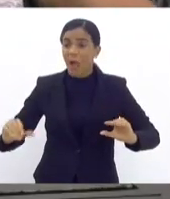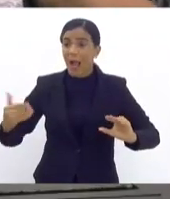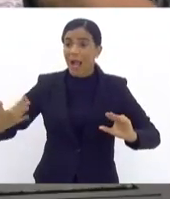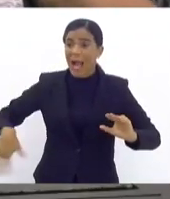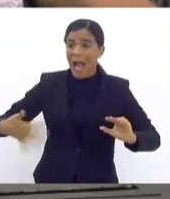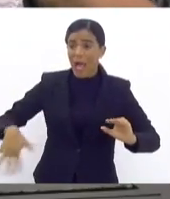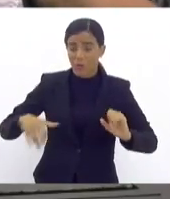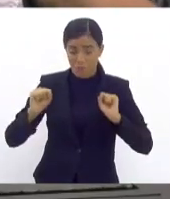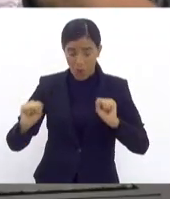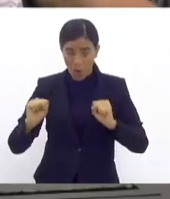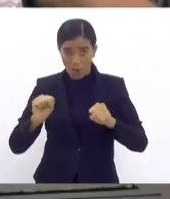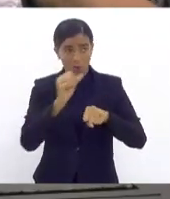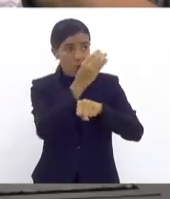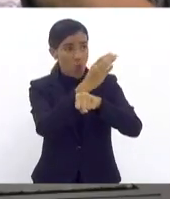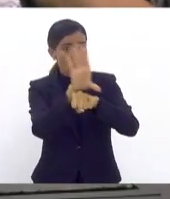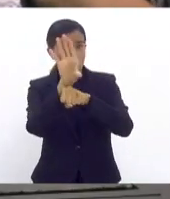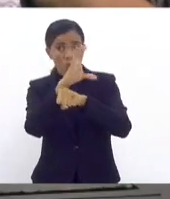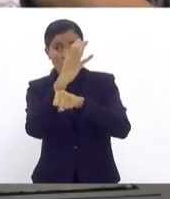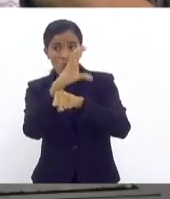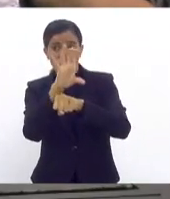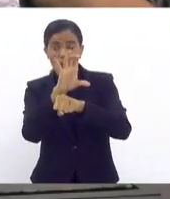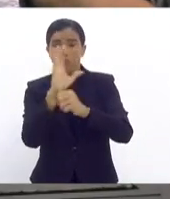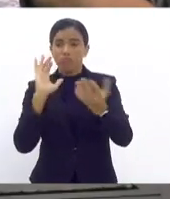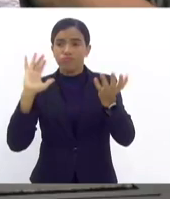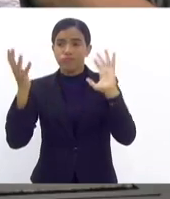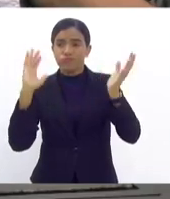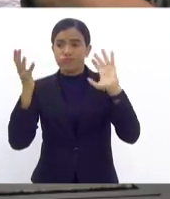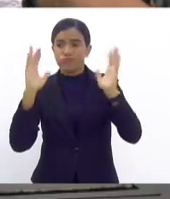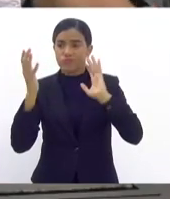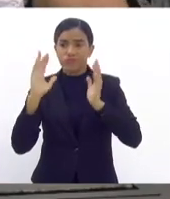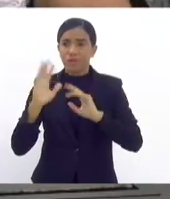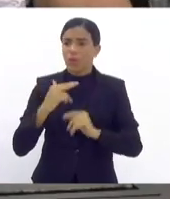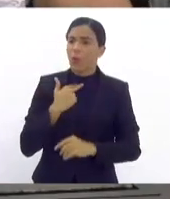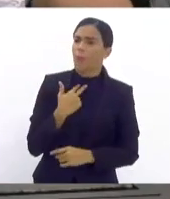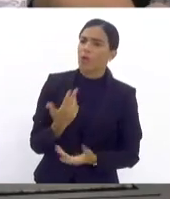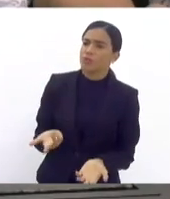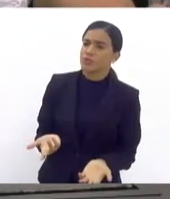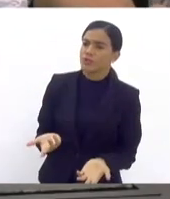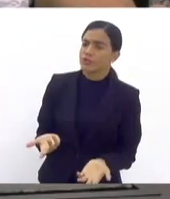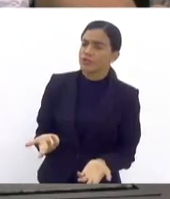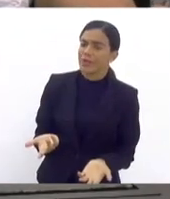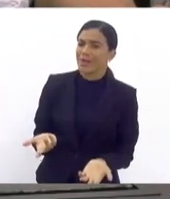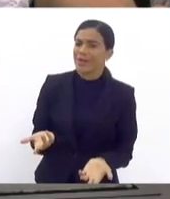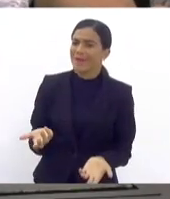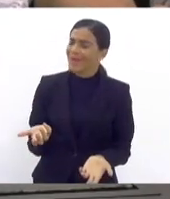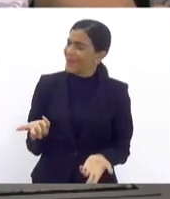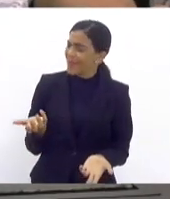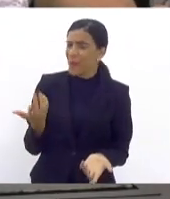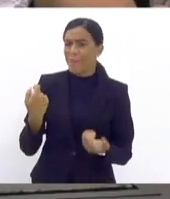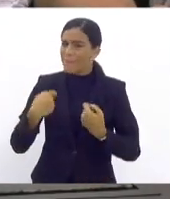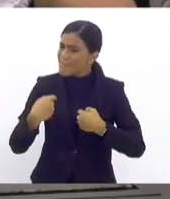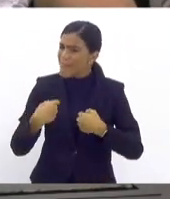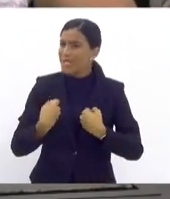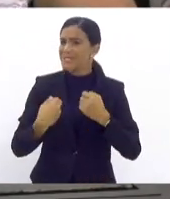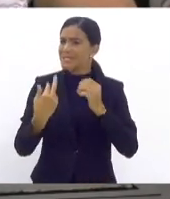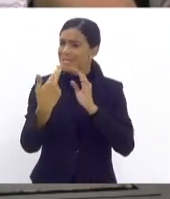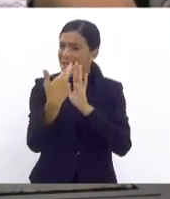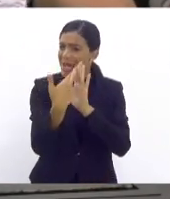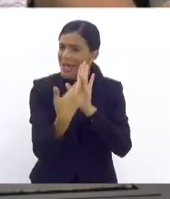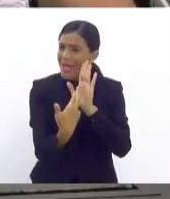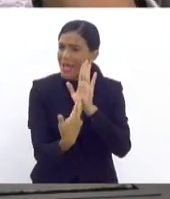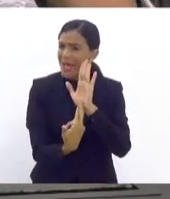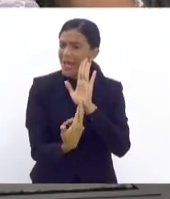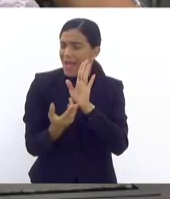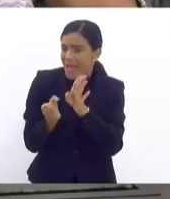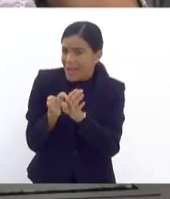um detector de um desastre ambiental desde que entre no orçamento do ano que vem não pode? Eu quero estabelecer um padrão de